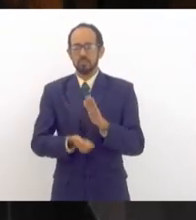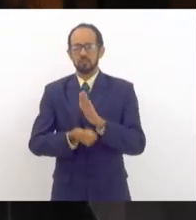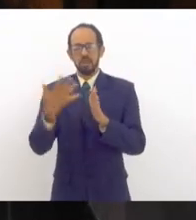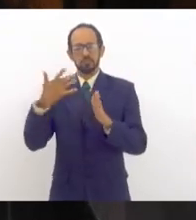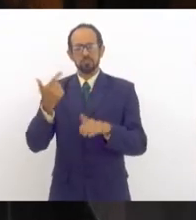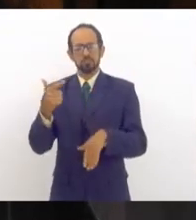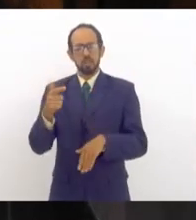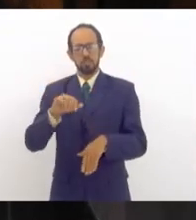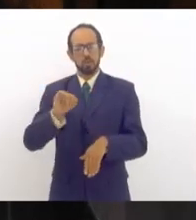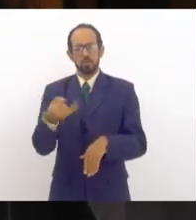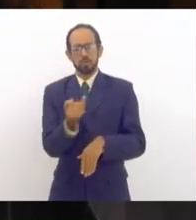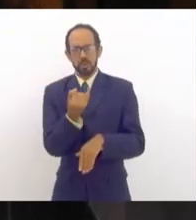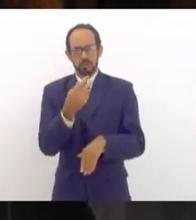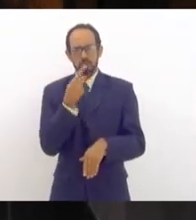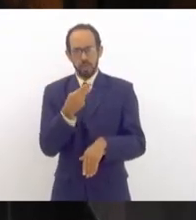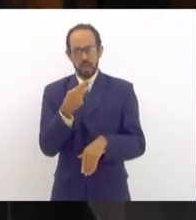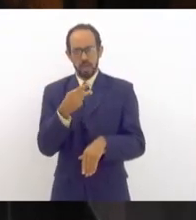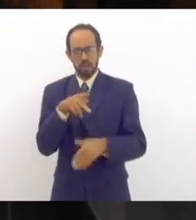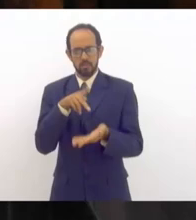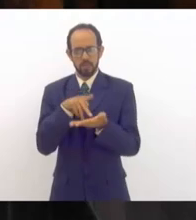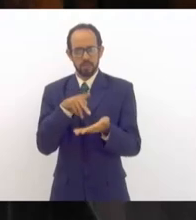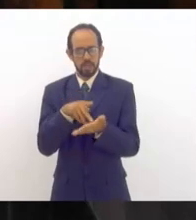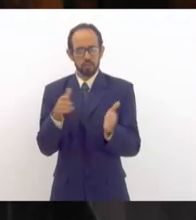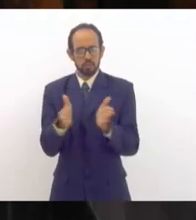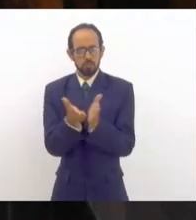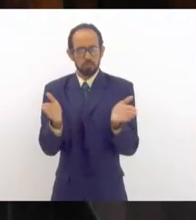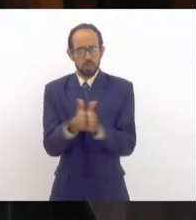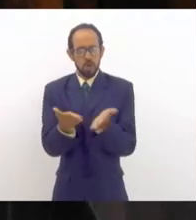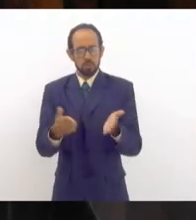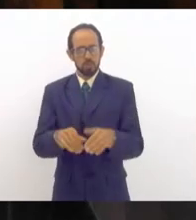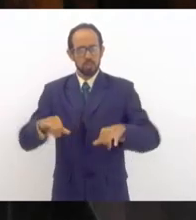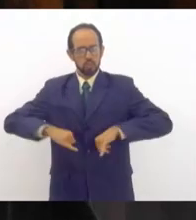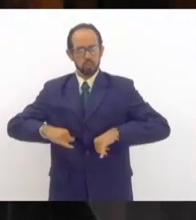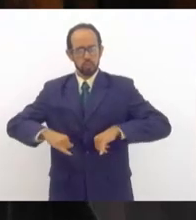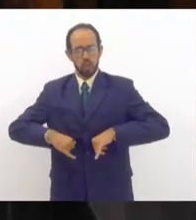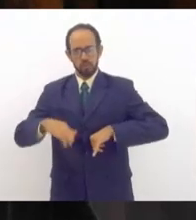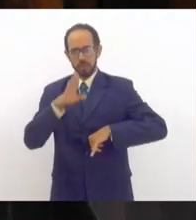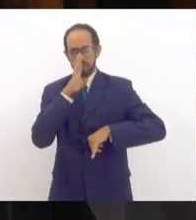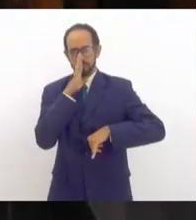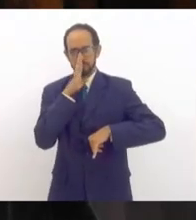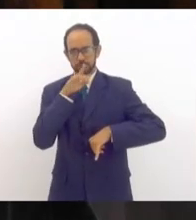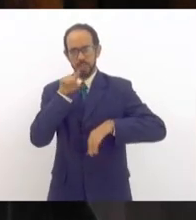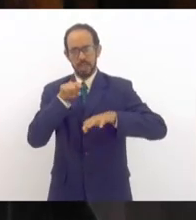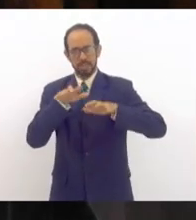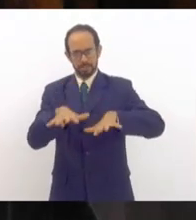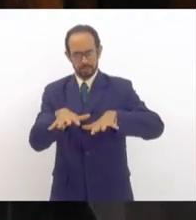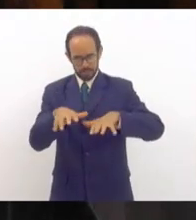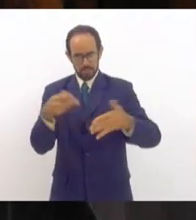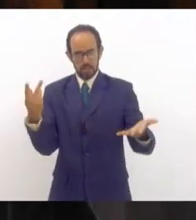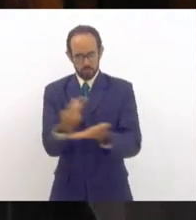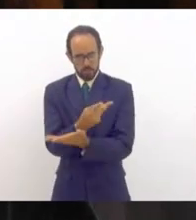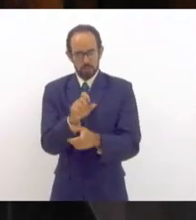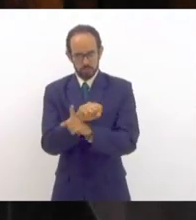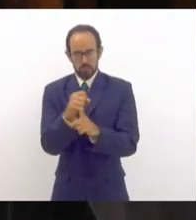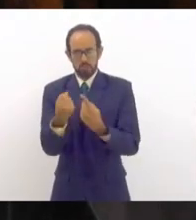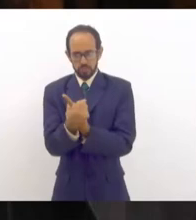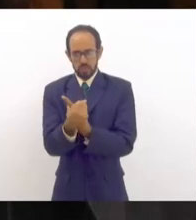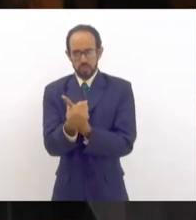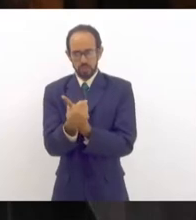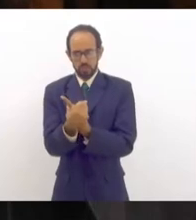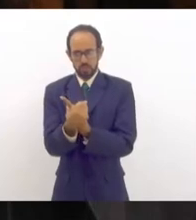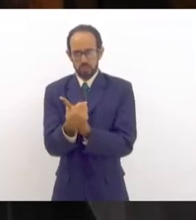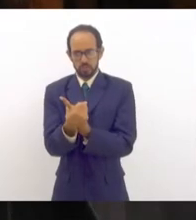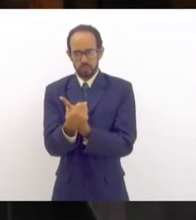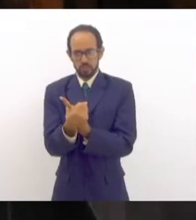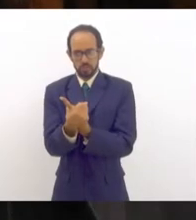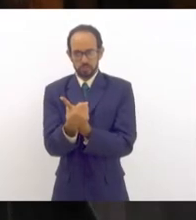na verdade o pobre ele sofre Calado e é isso que vem acontecendo na nossa sociedade e ele vem sofrendo